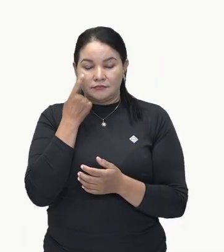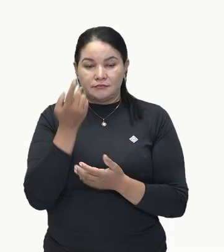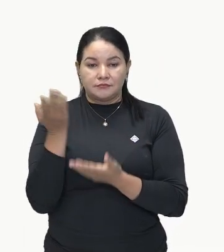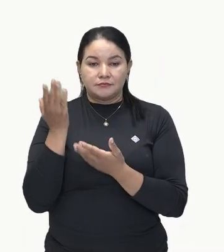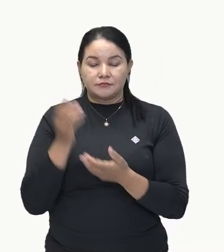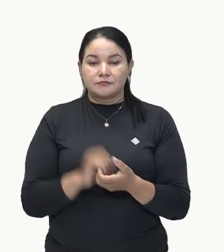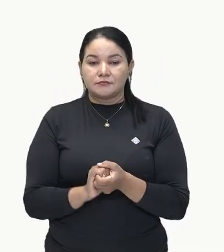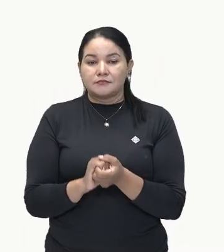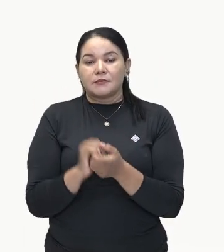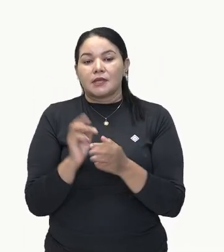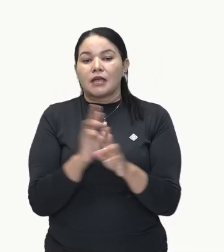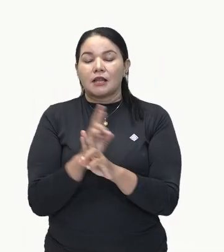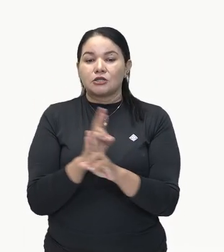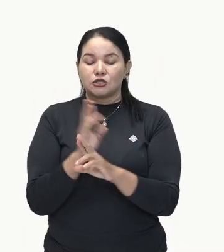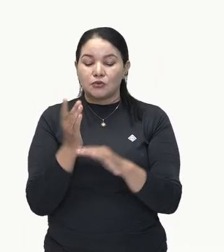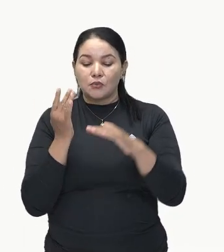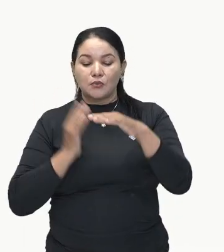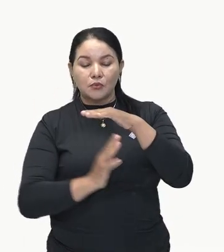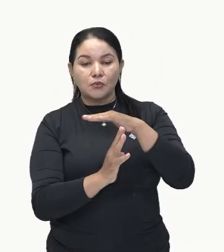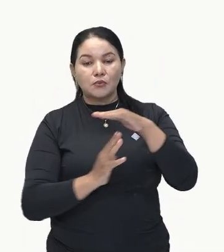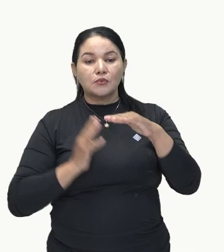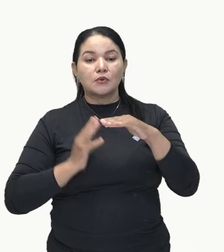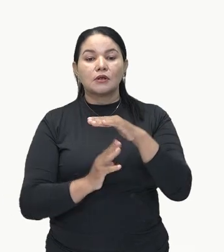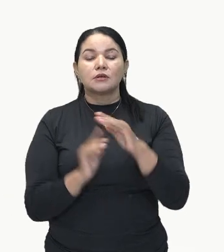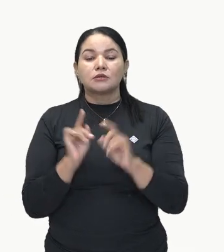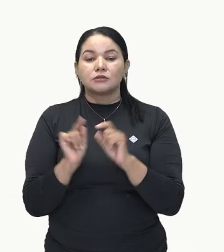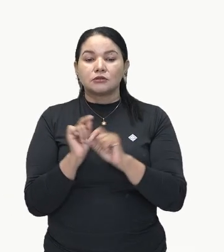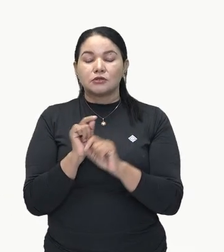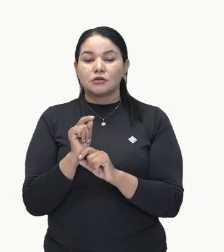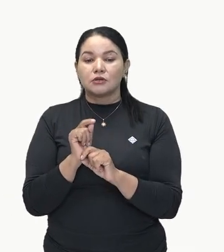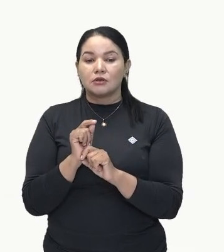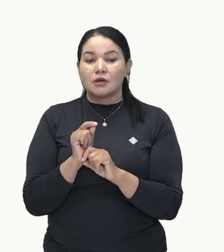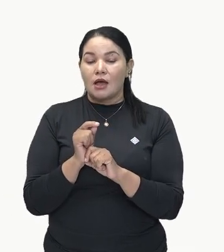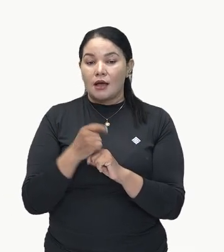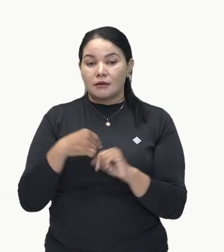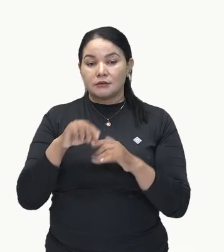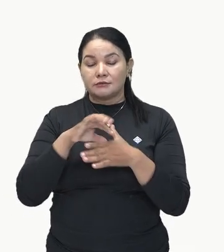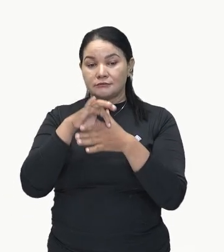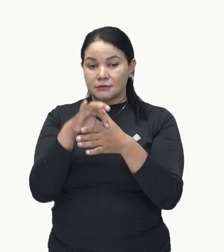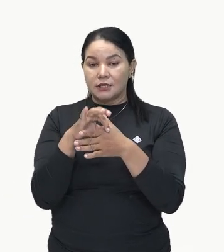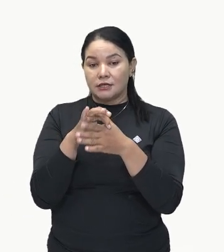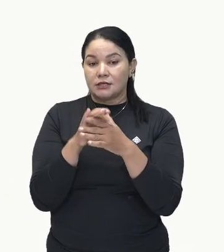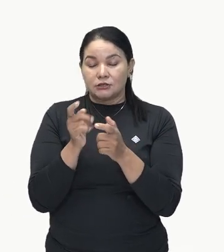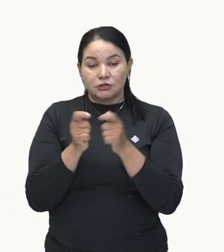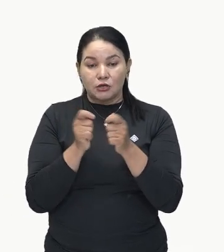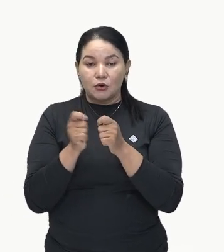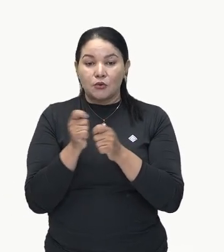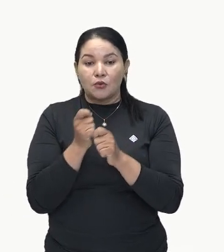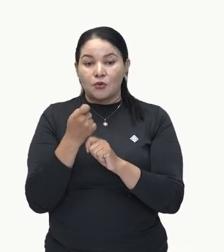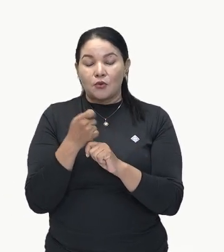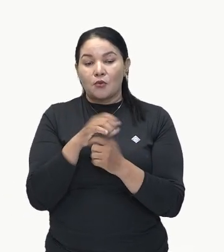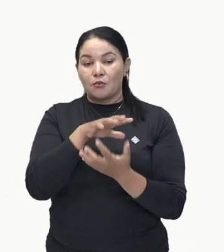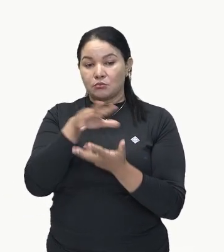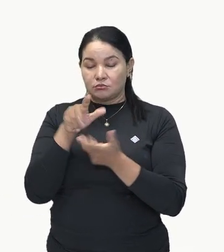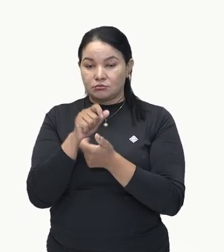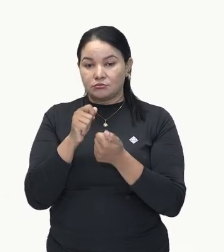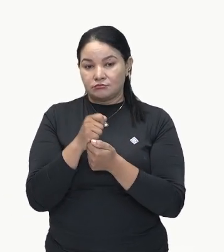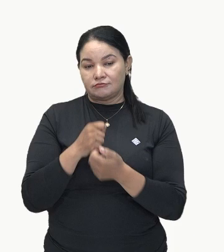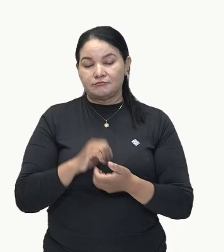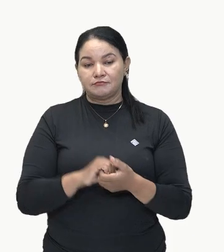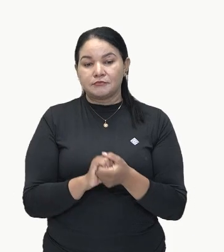relação, né, de imigração vai ter uma posição de liderança econômica no mundo ocidental e acaba atraindo